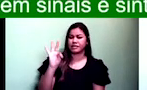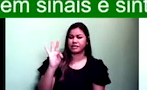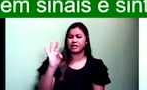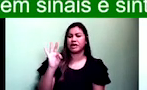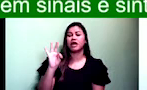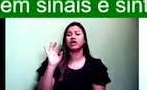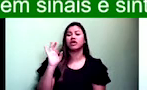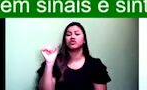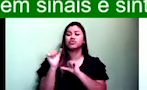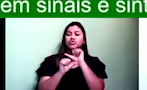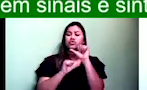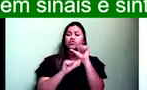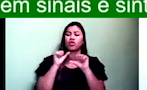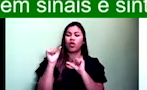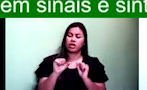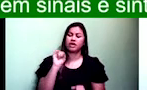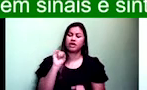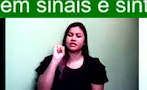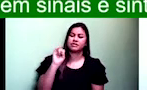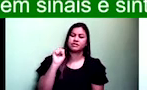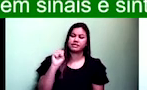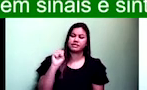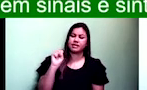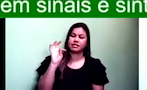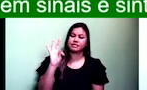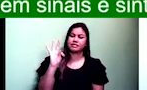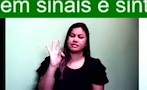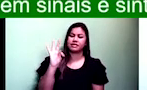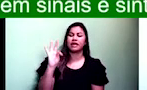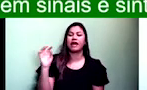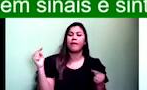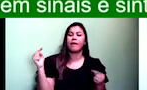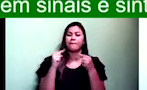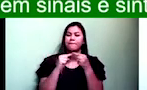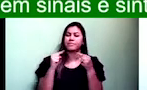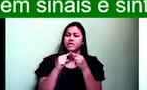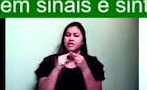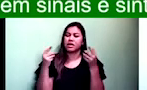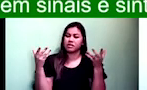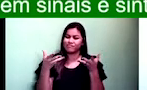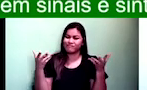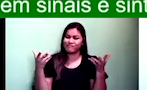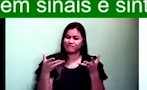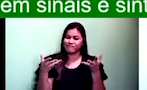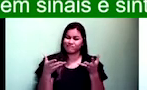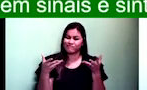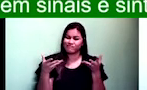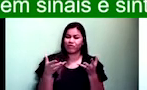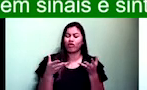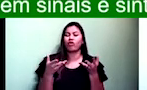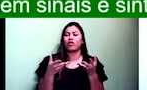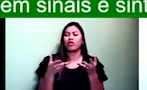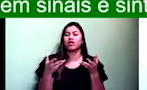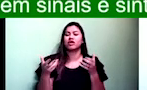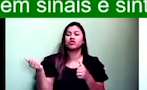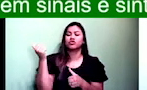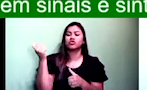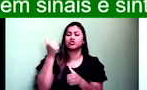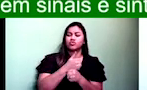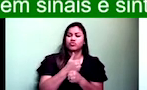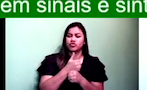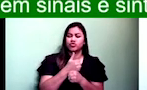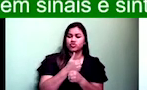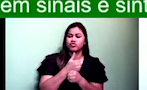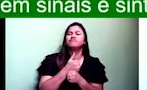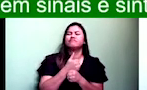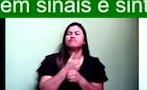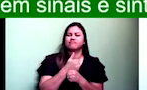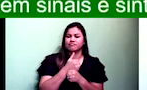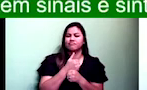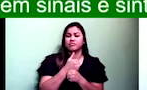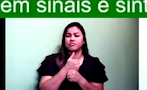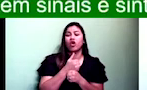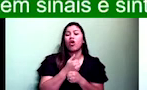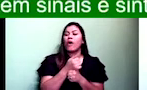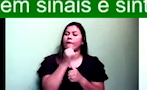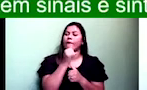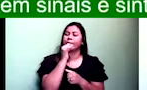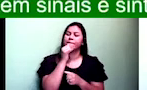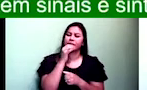IST, é um termo atual e passou a ser adotada em substituição à expressão